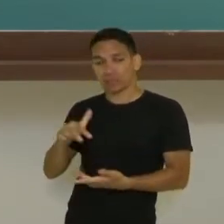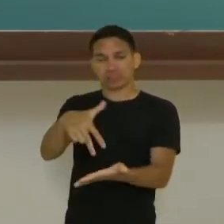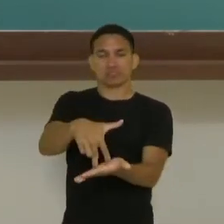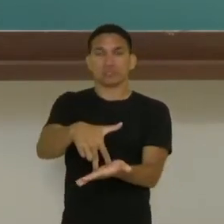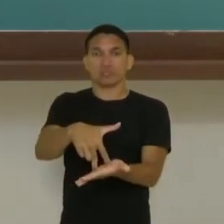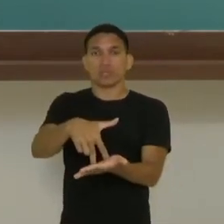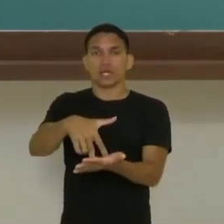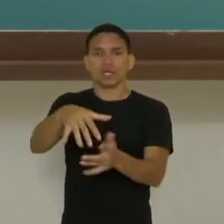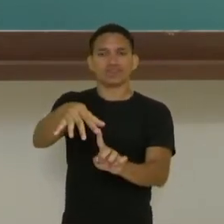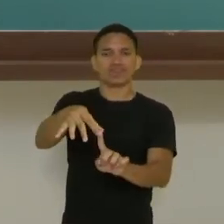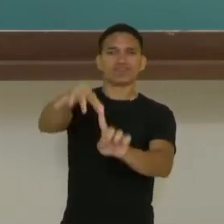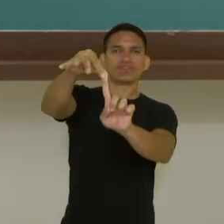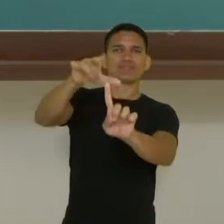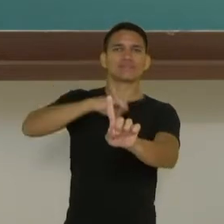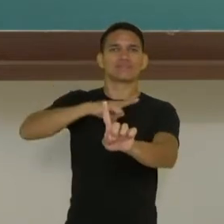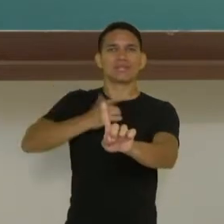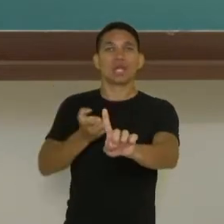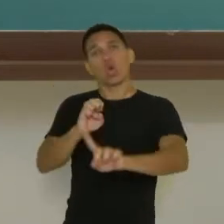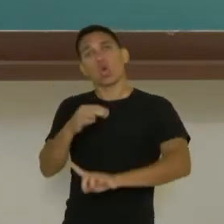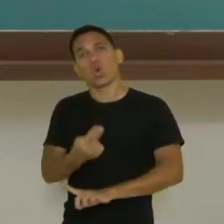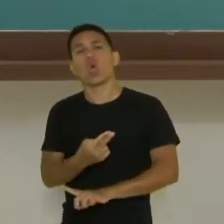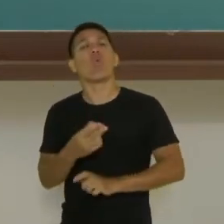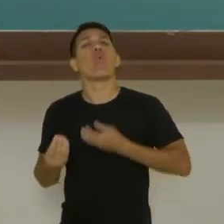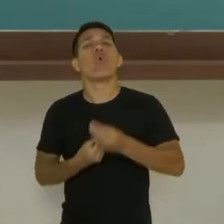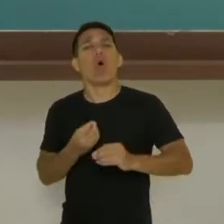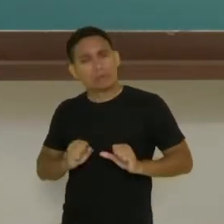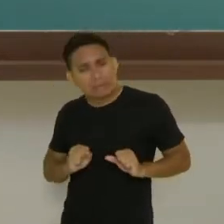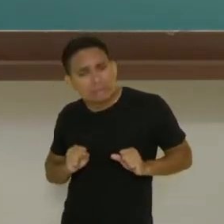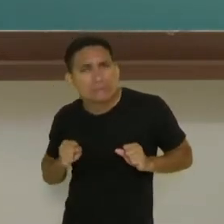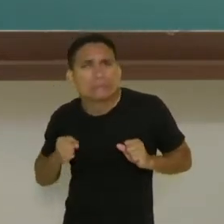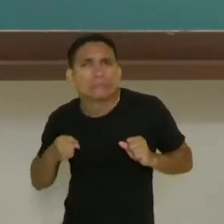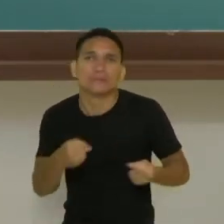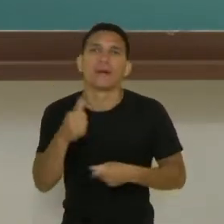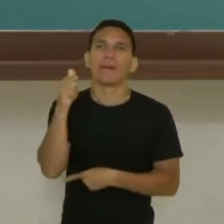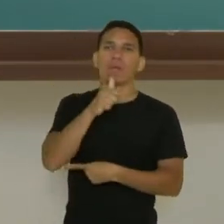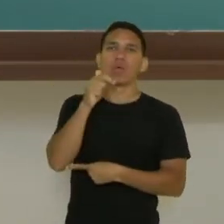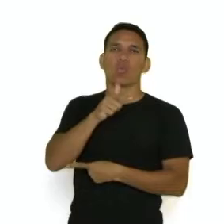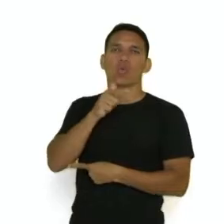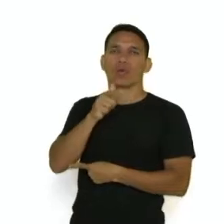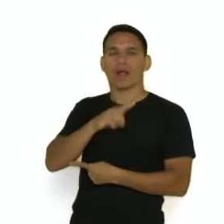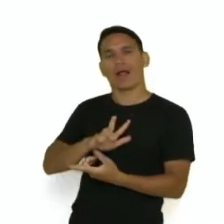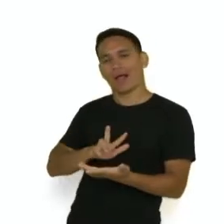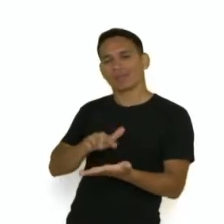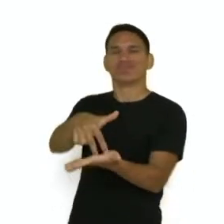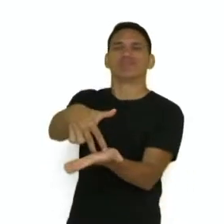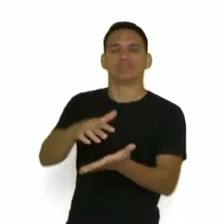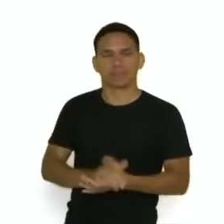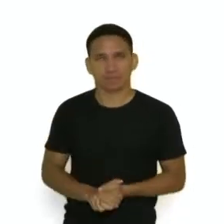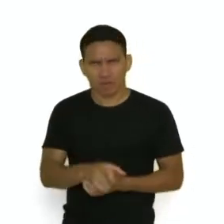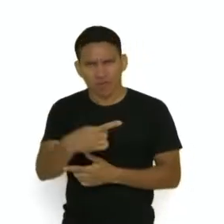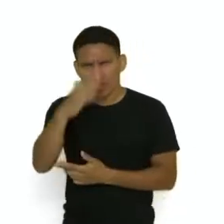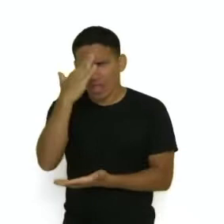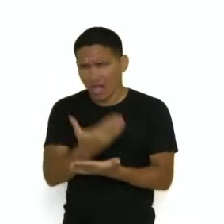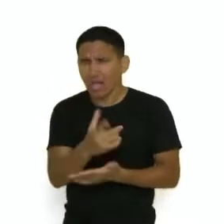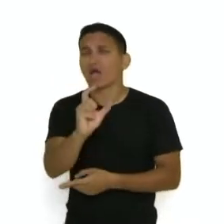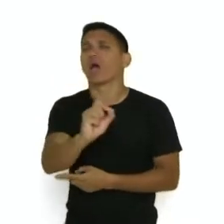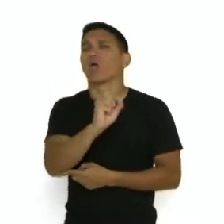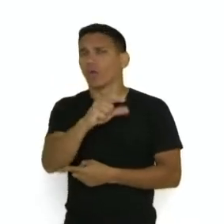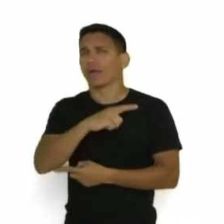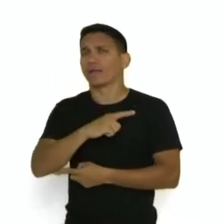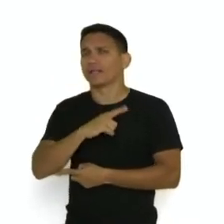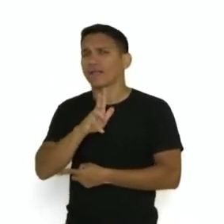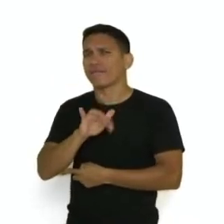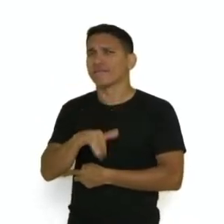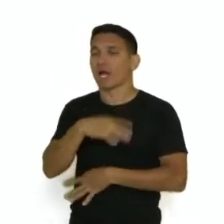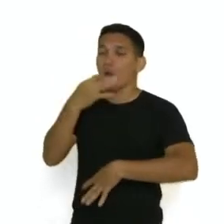para ocupar lugares de destaque. É isso que vai falar o texto, tá? Você acredita que eles vão